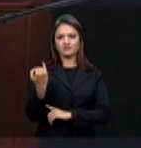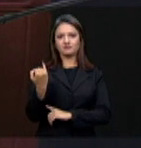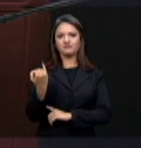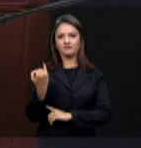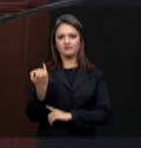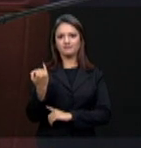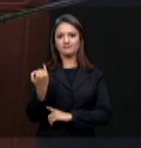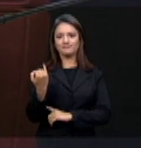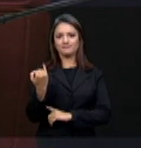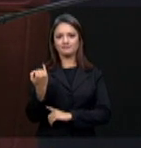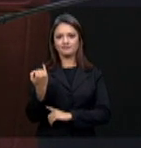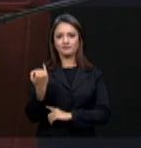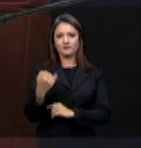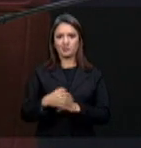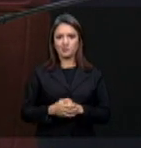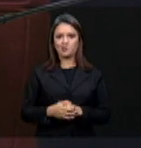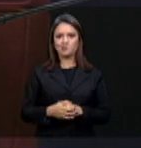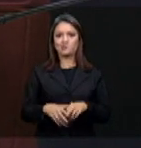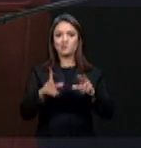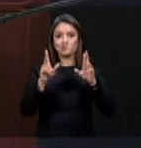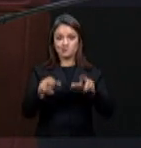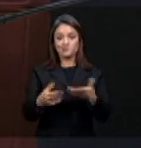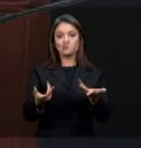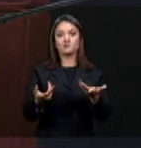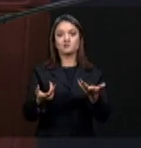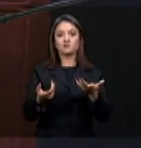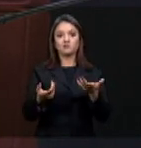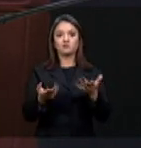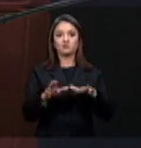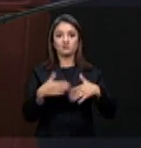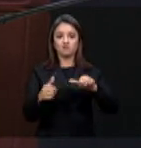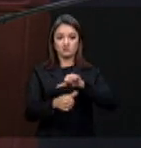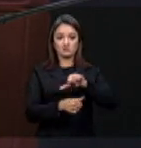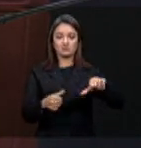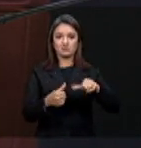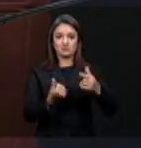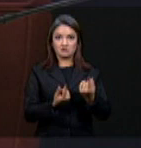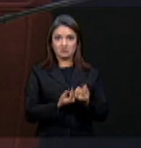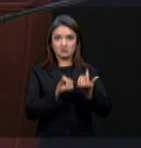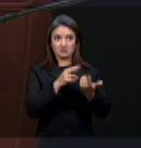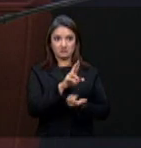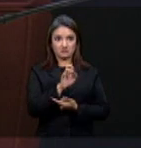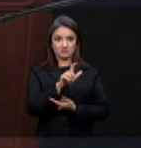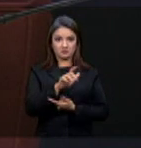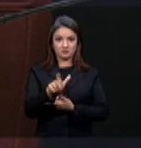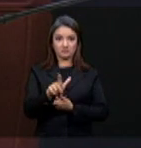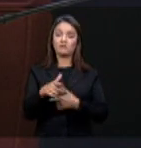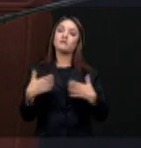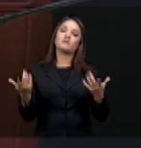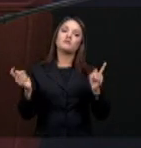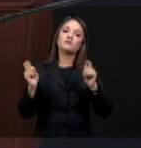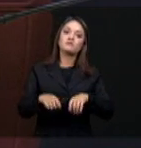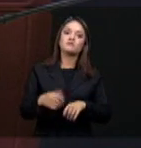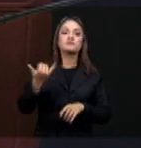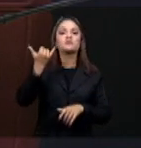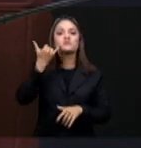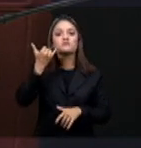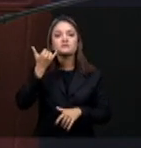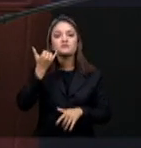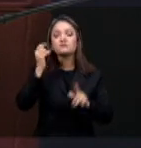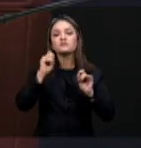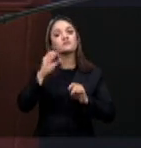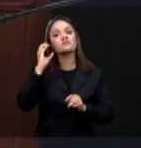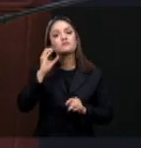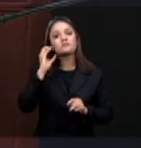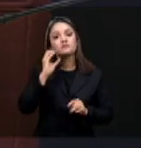terminou com a inflação e fez com que os povos não perdessem mas poder aquisitivo Por que ele permitiu universalização da oferta de telefonia